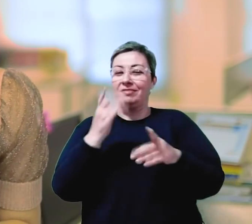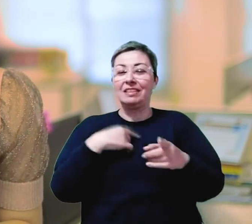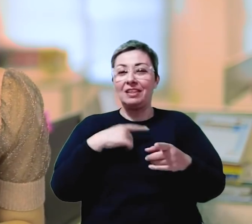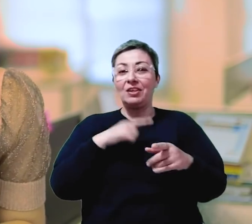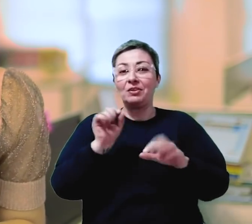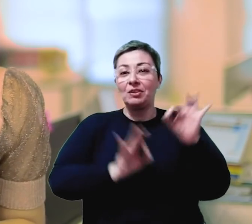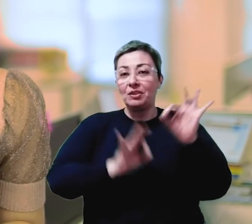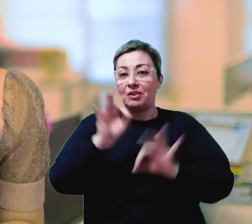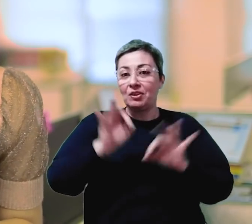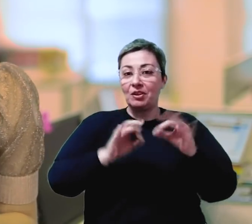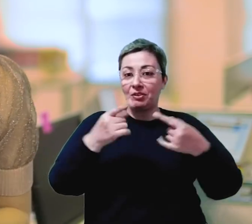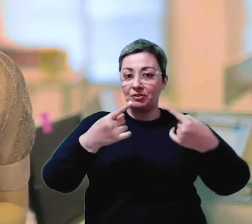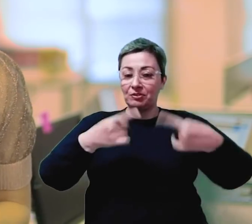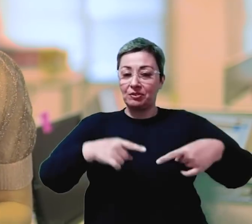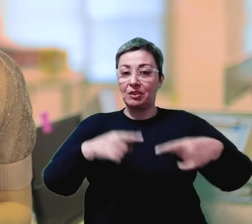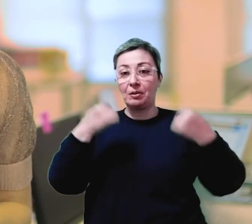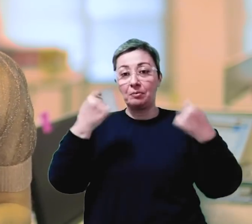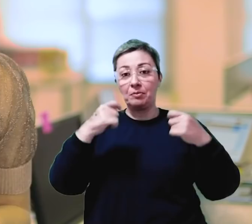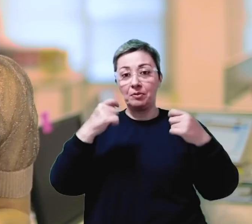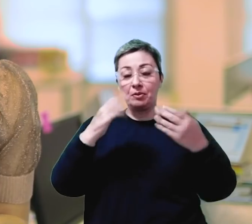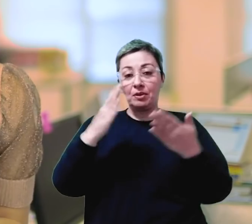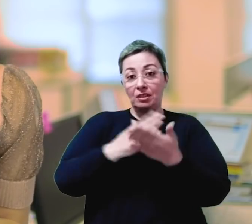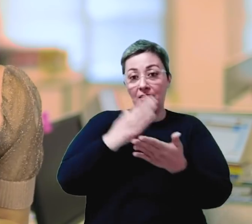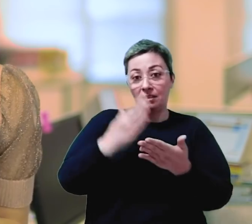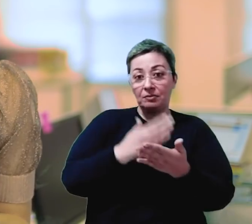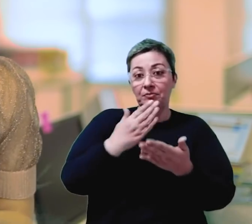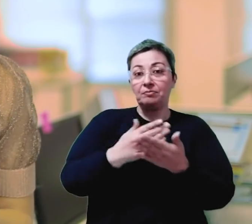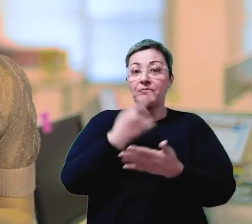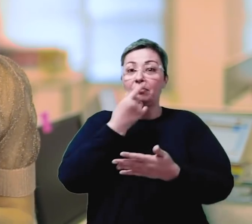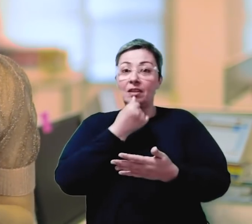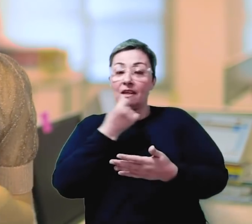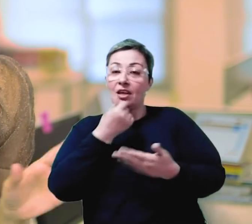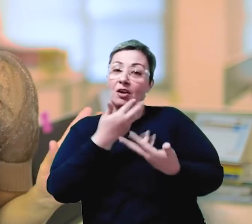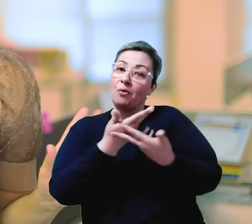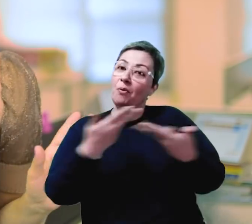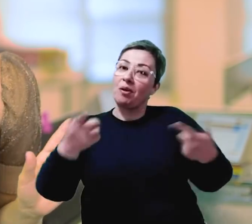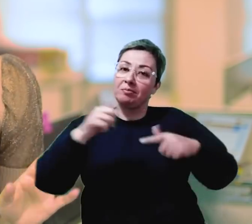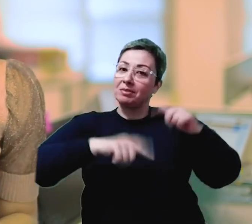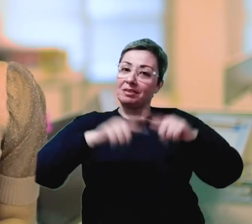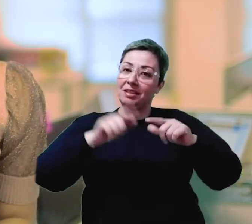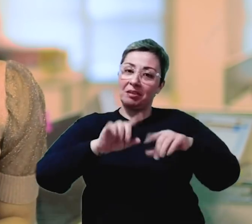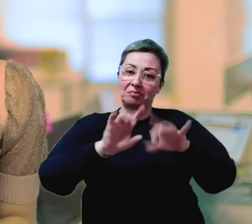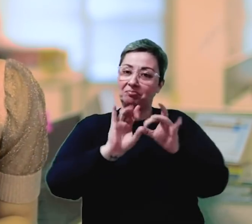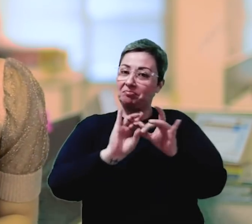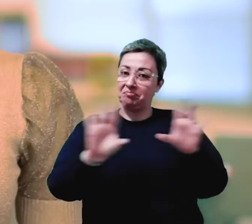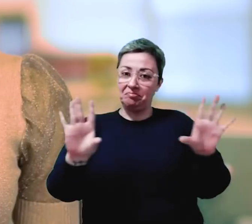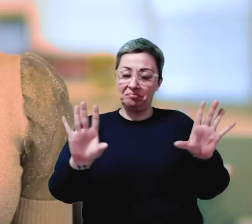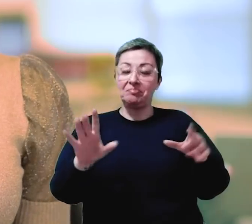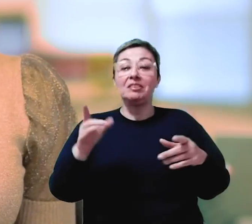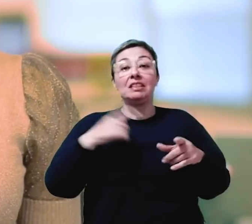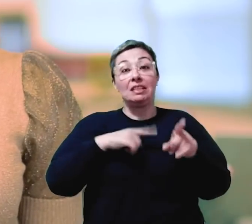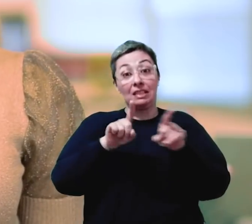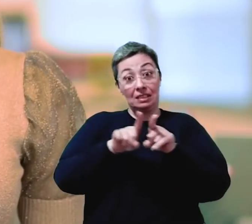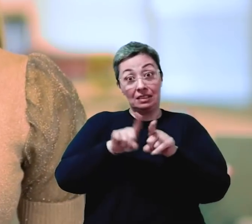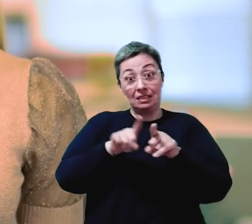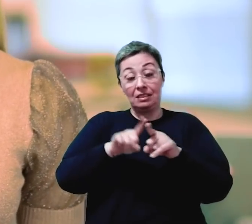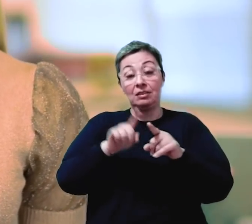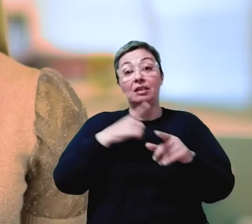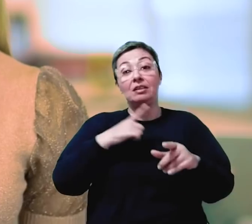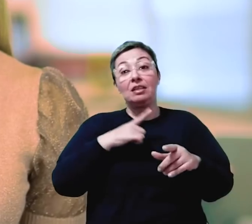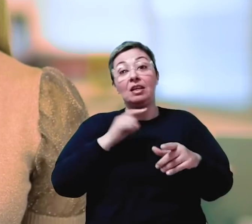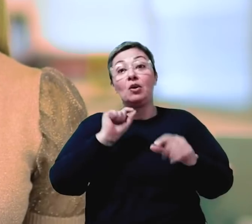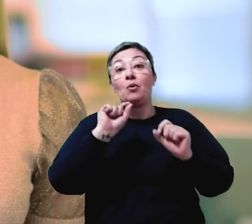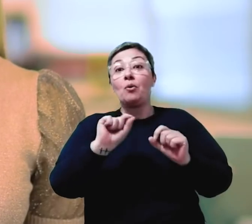para realizar o desafio, você vai precisar de caderno, lápis e o que mais você tiver aí em casa. Além disso, teremos